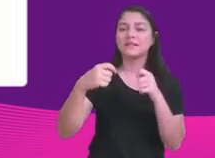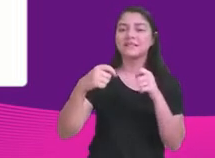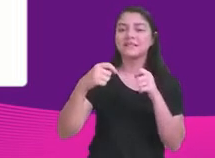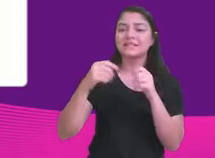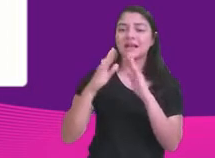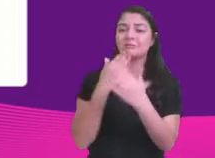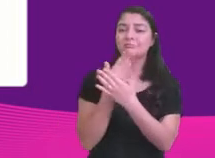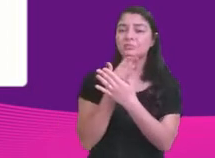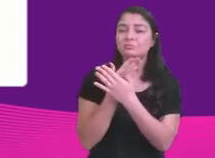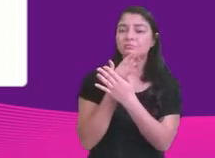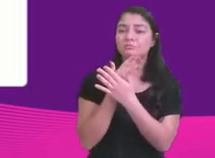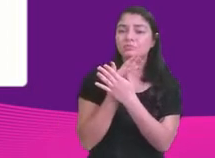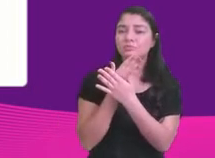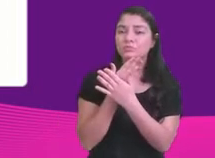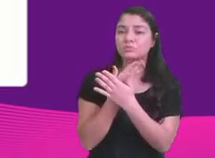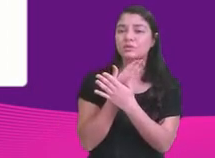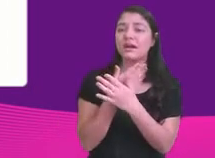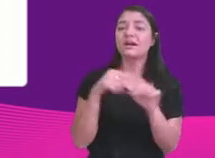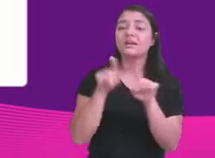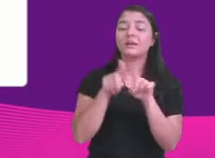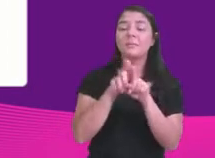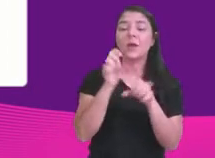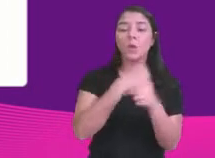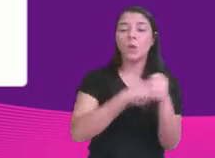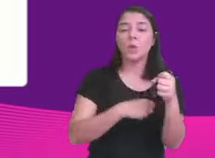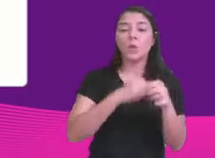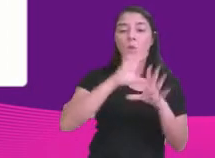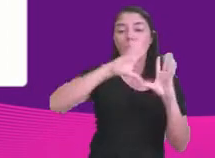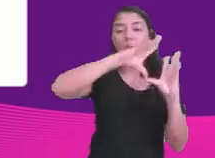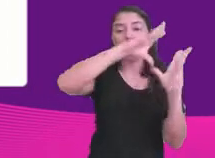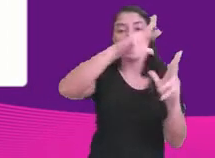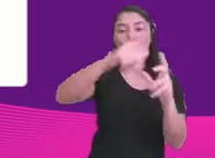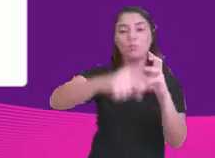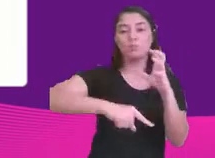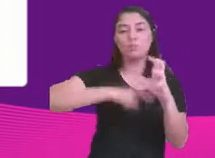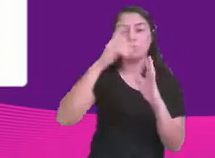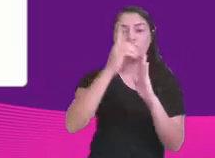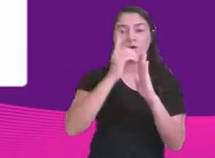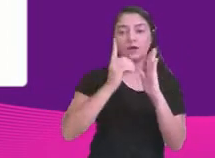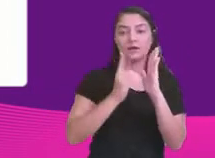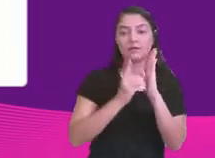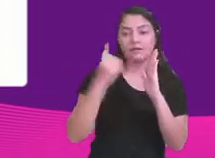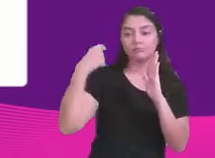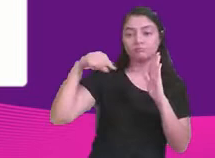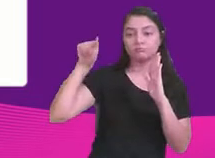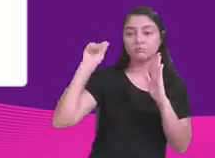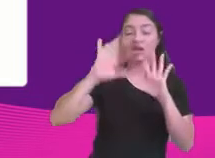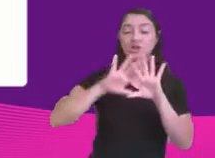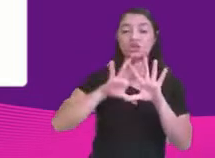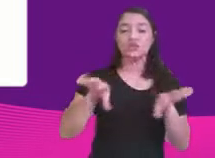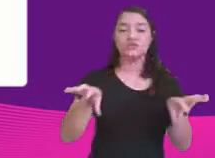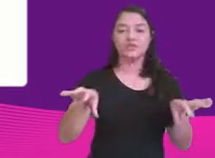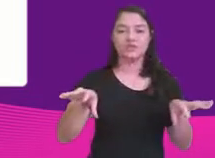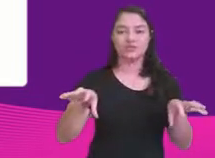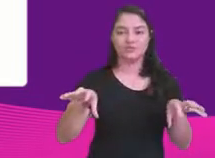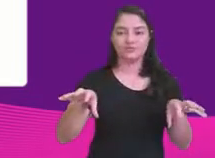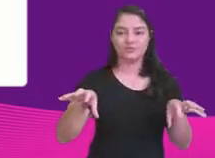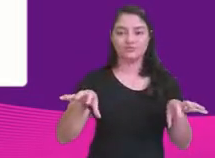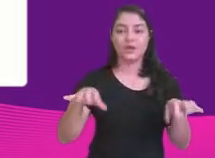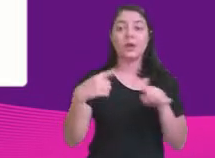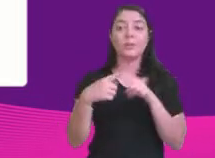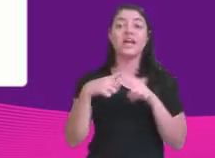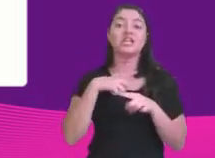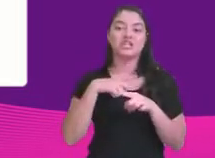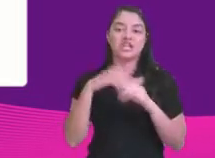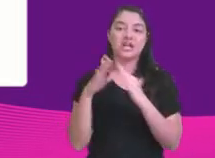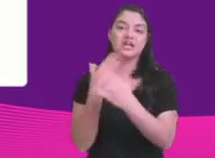na última década, acabou se dividindo da seguinte forma: nós tínhamos escolas onde a laparoscopia